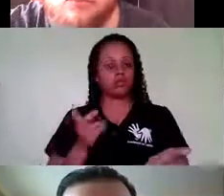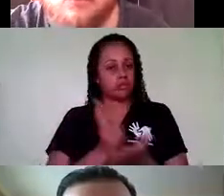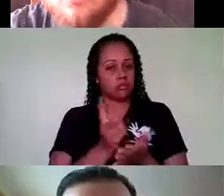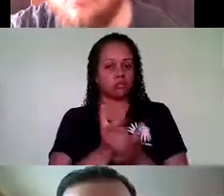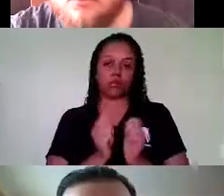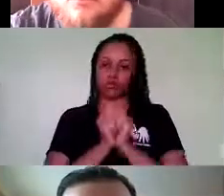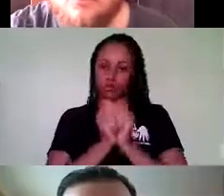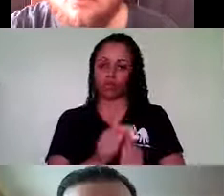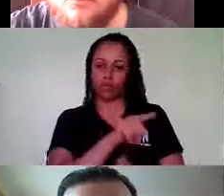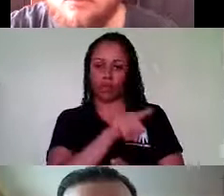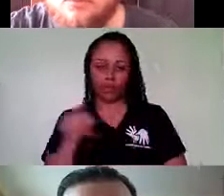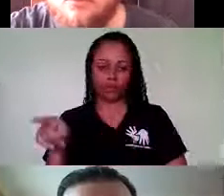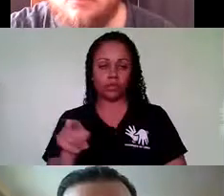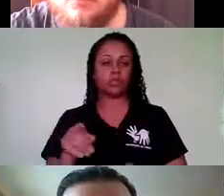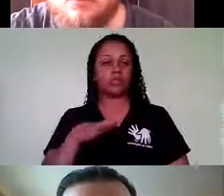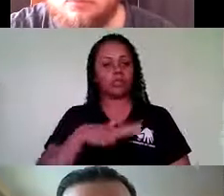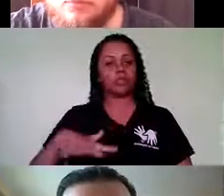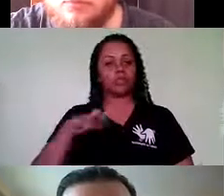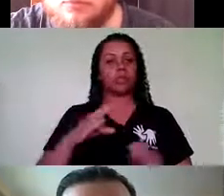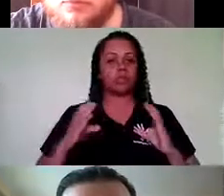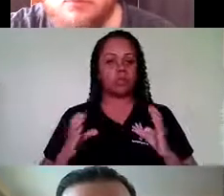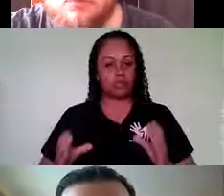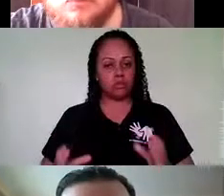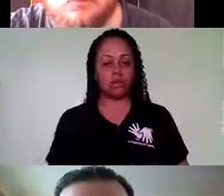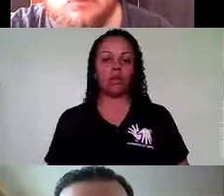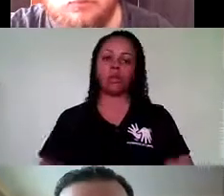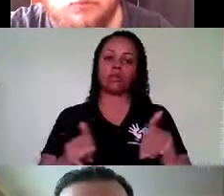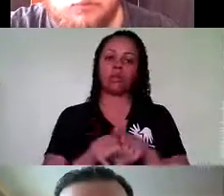do Espaço da Cidadania, está à disposição da Câmara,